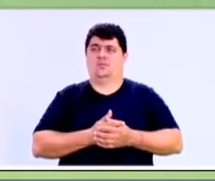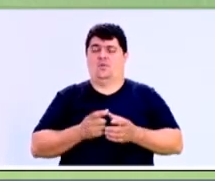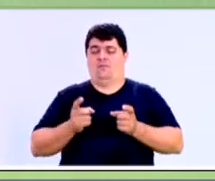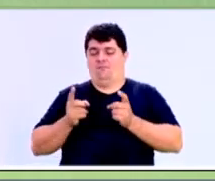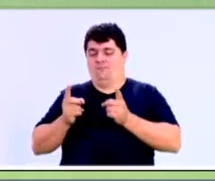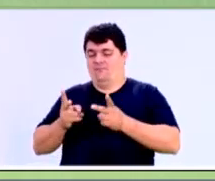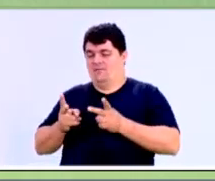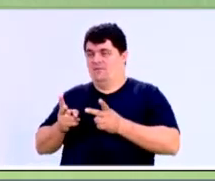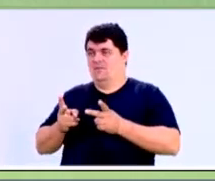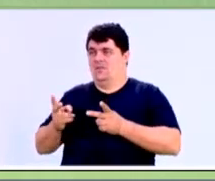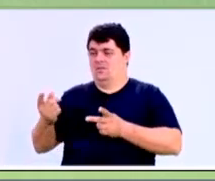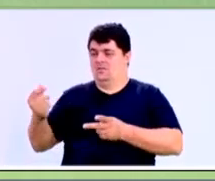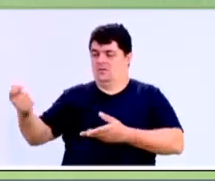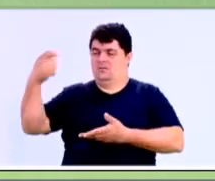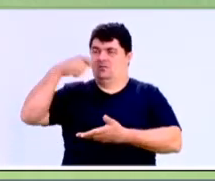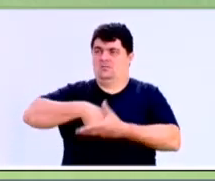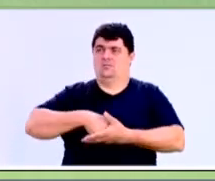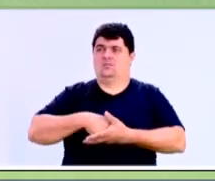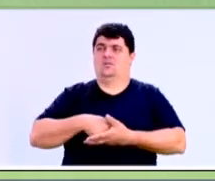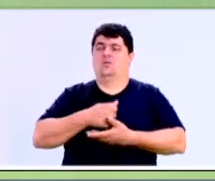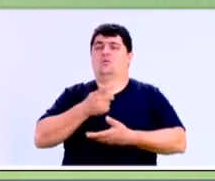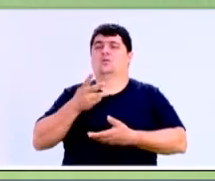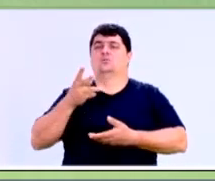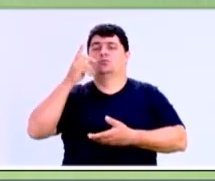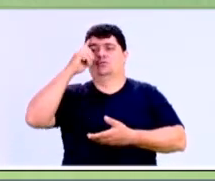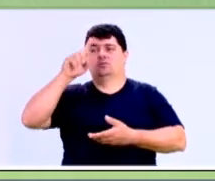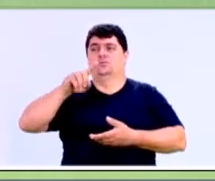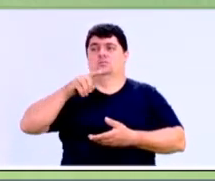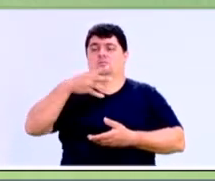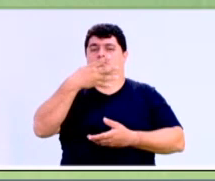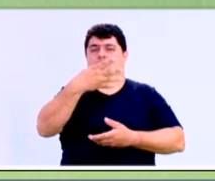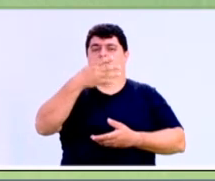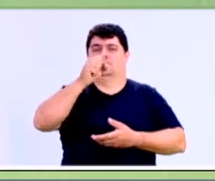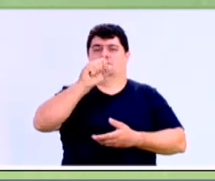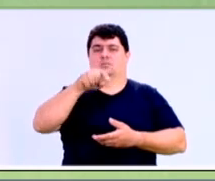vender e receber quantos dias?